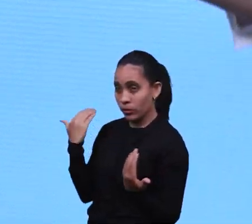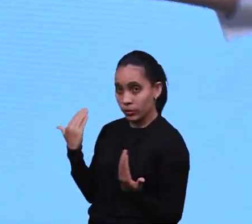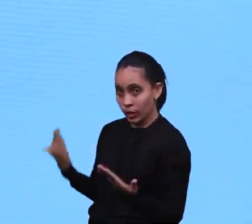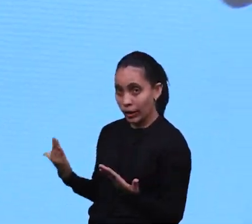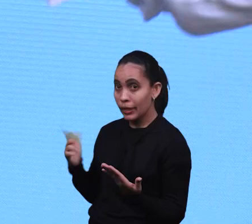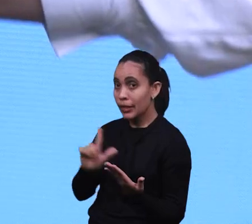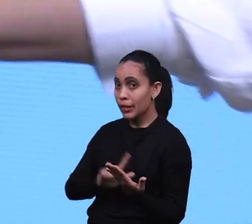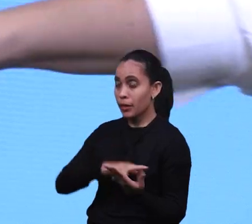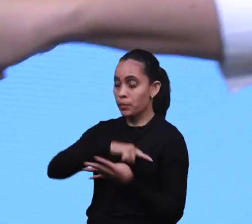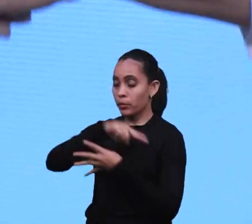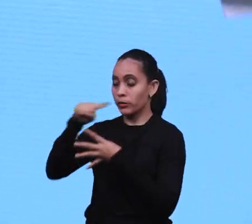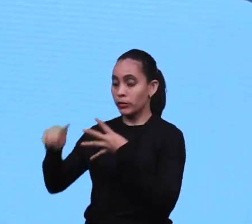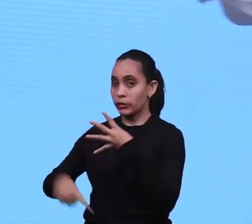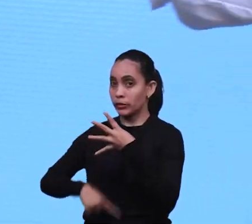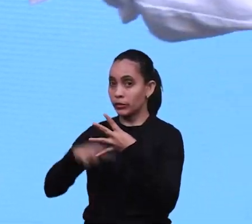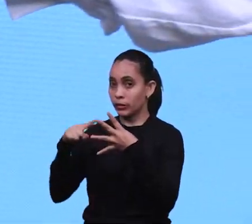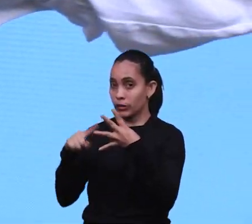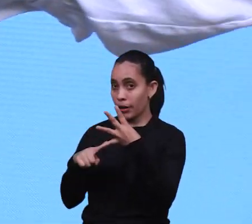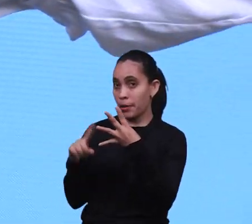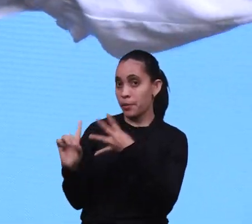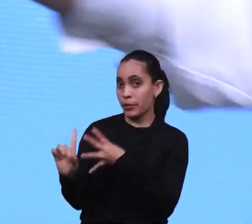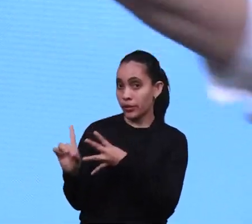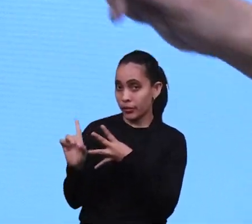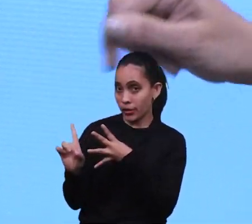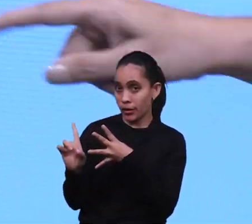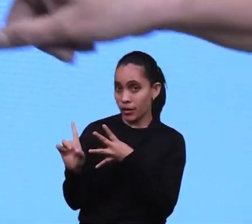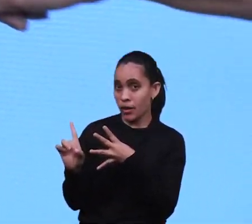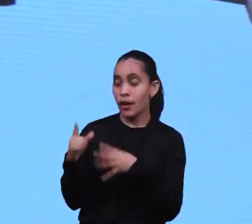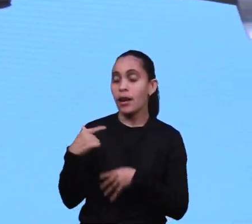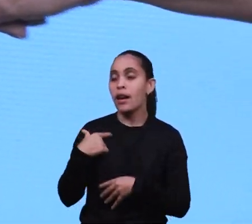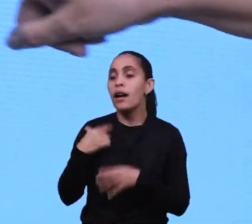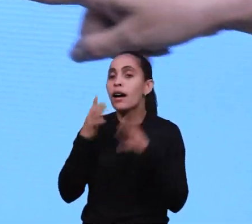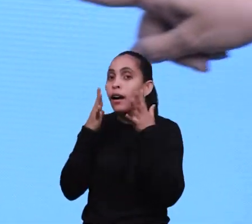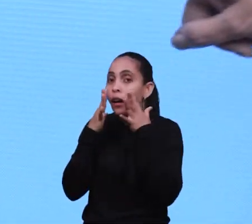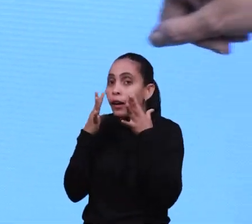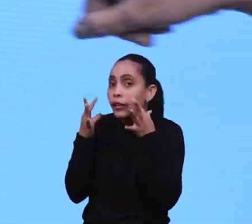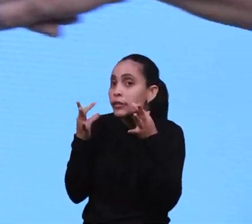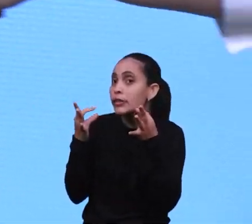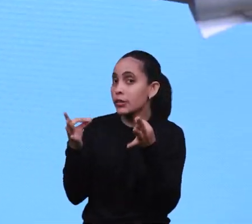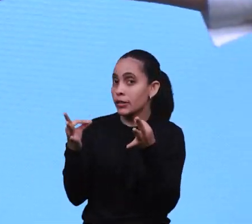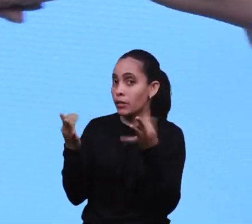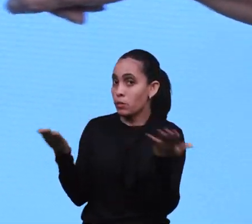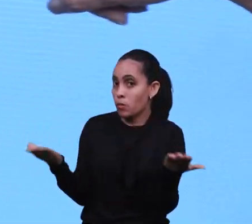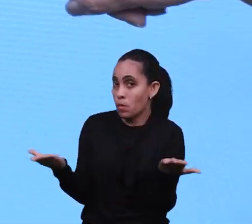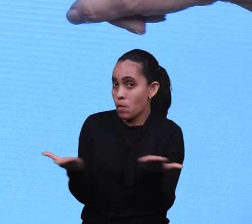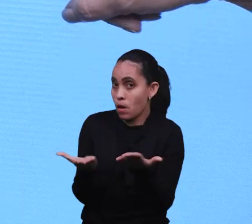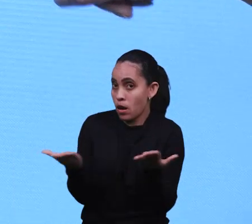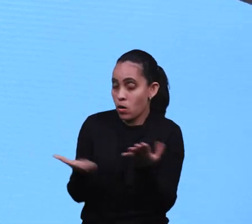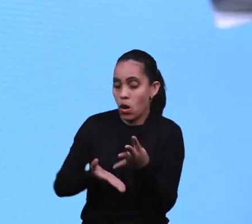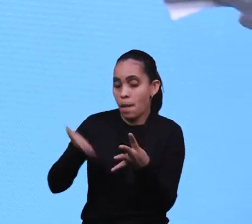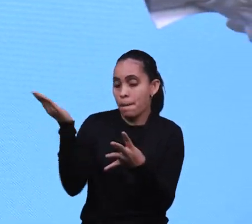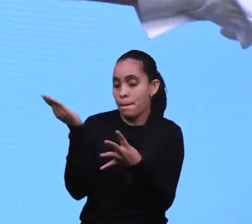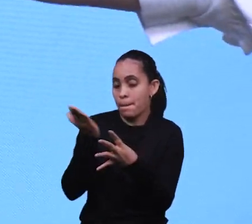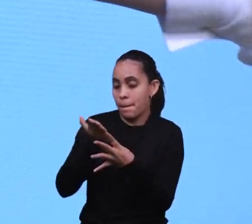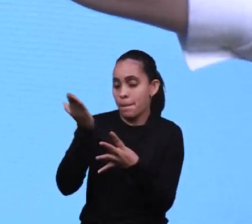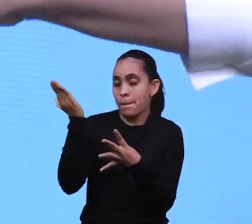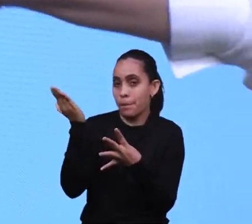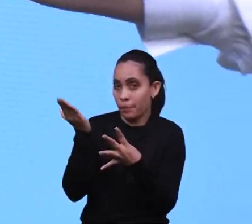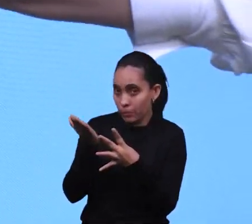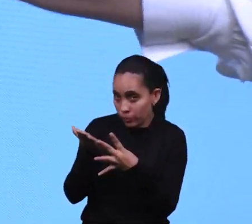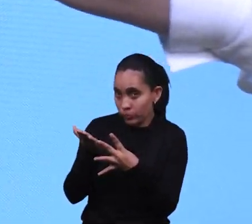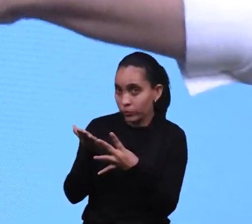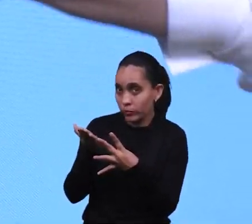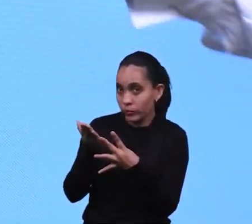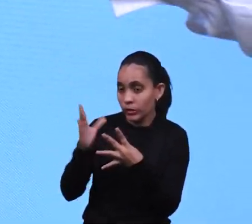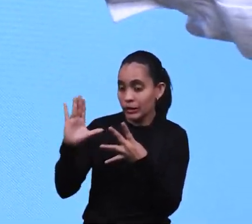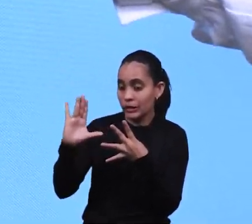cifra, mais 4 tempos para o D. Atenção nesse terceiro compasso. 2